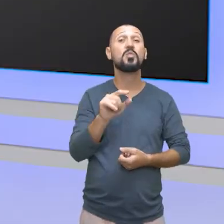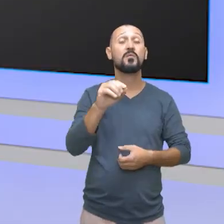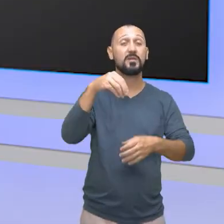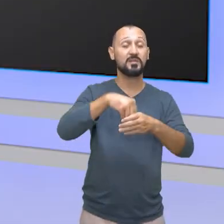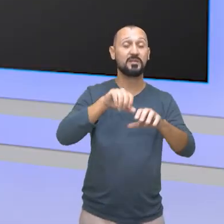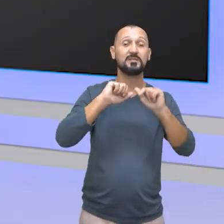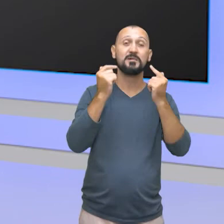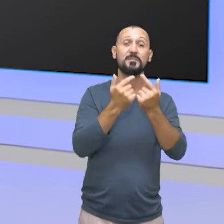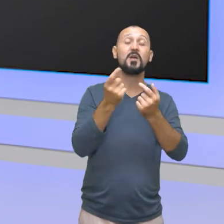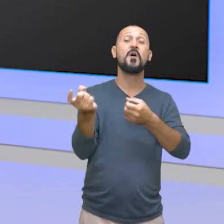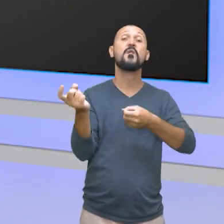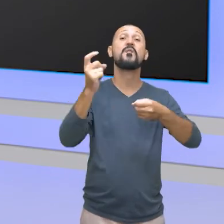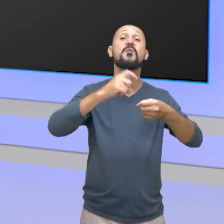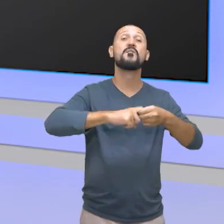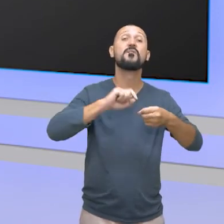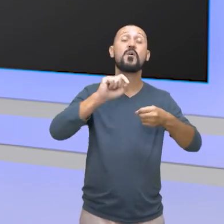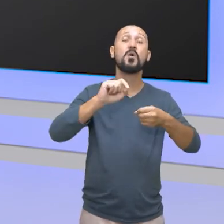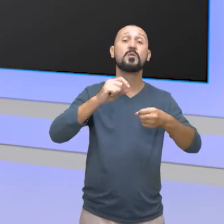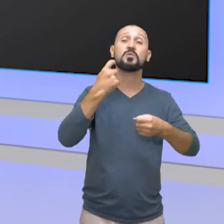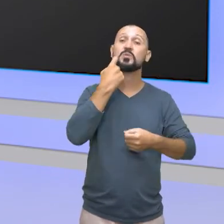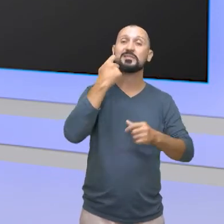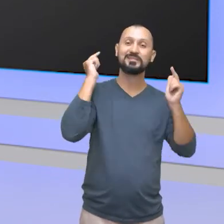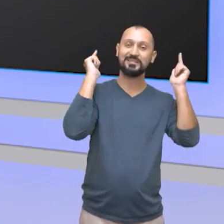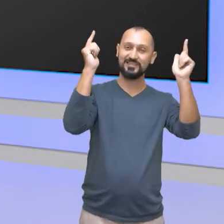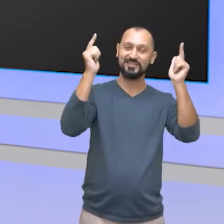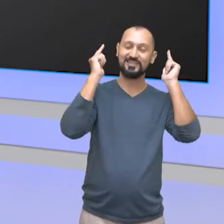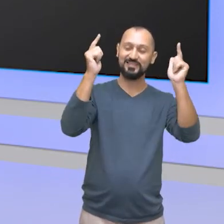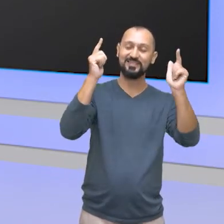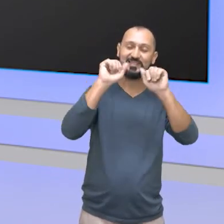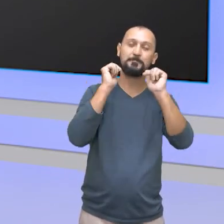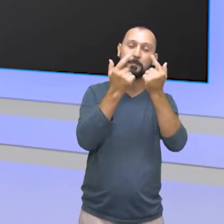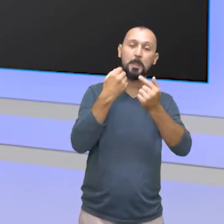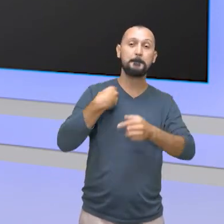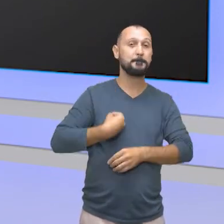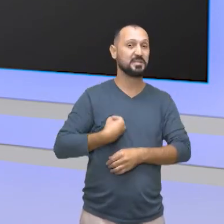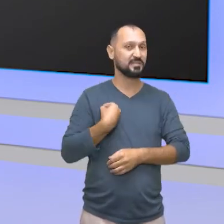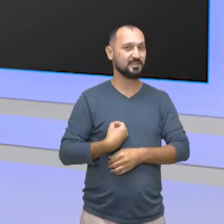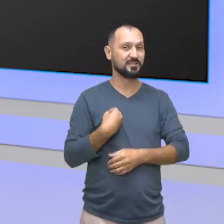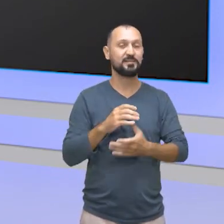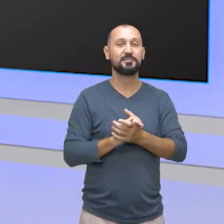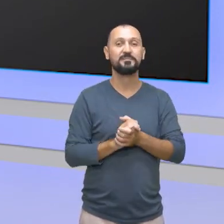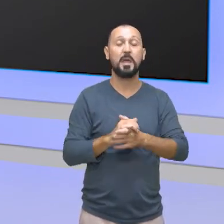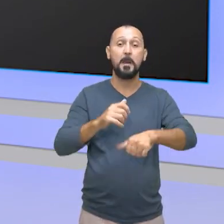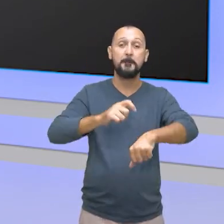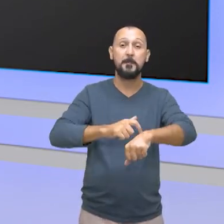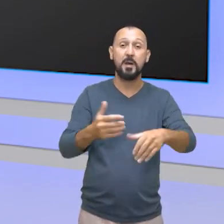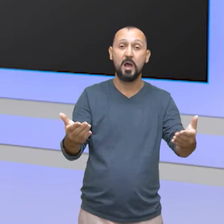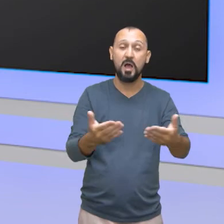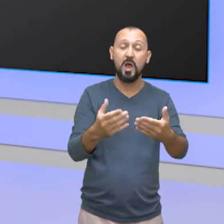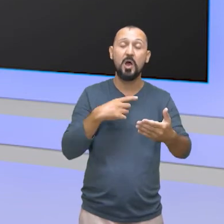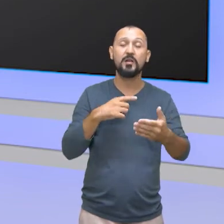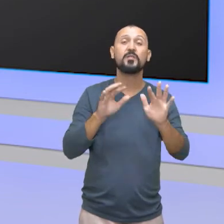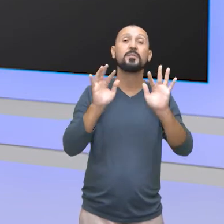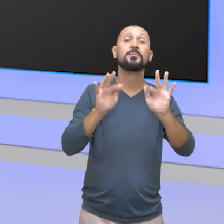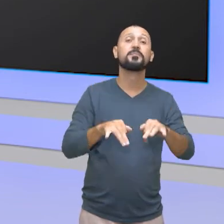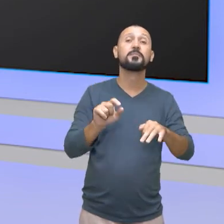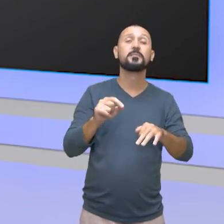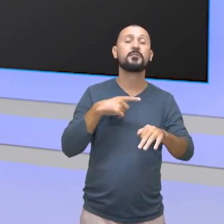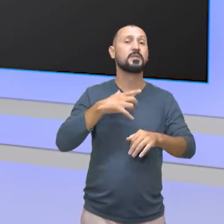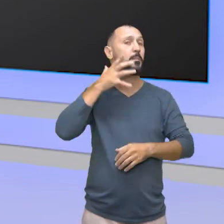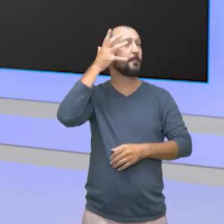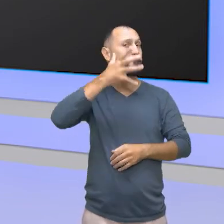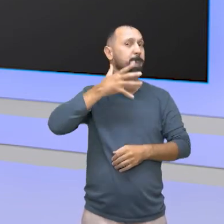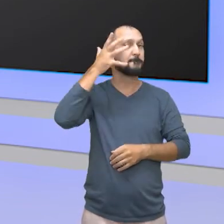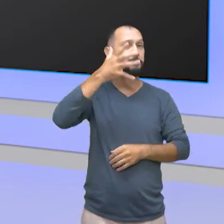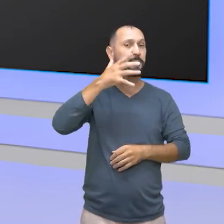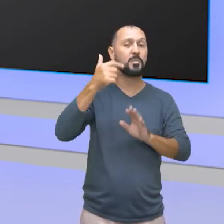Novidade na Assembleia é o retorno do Sextou na Lemes no formato presencial. Nesse momento